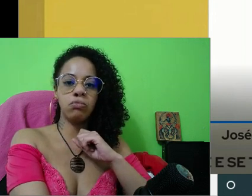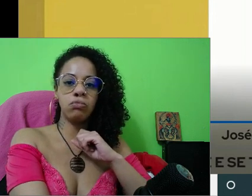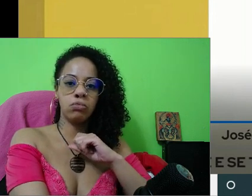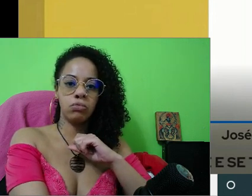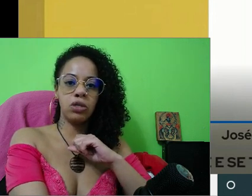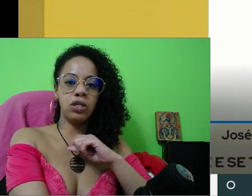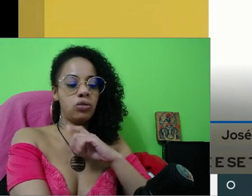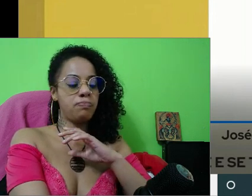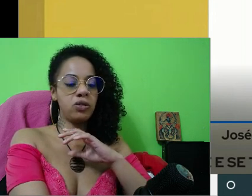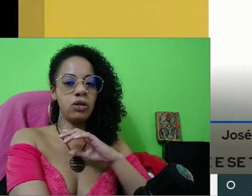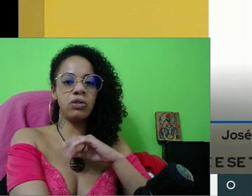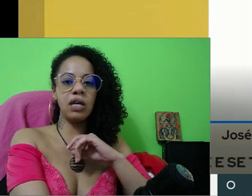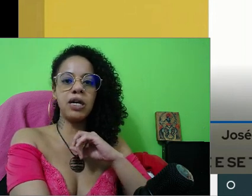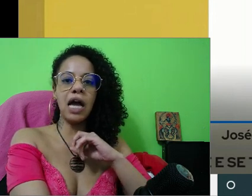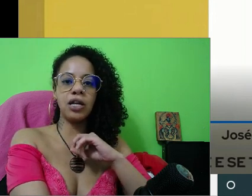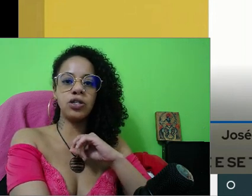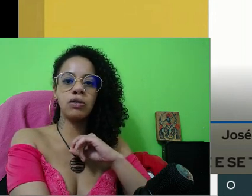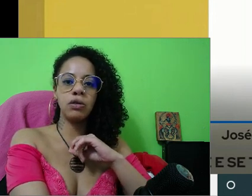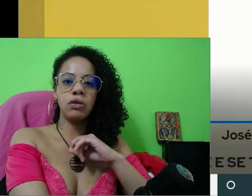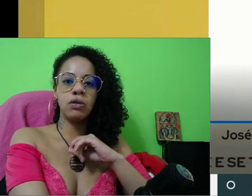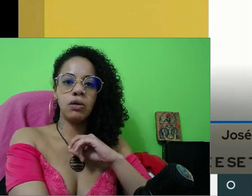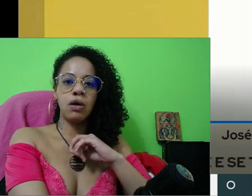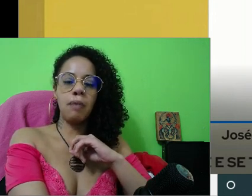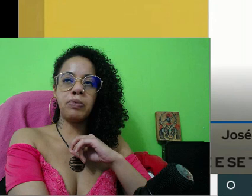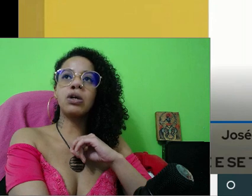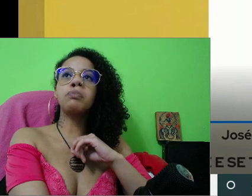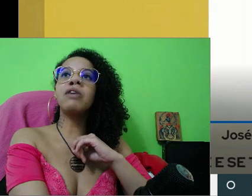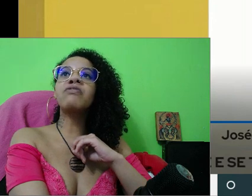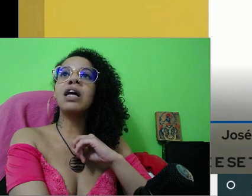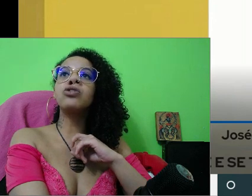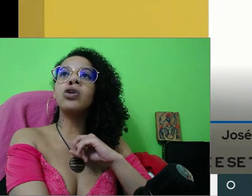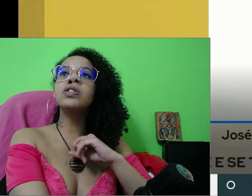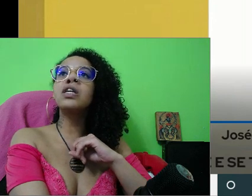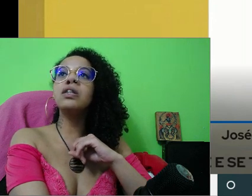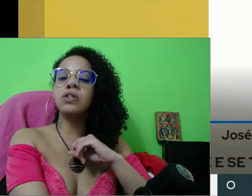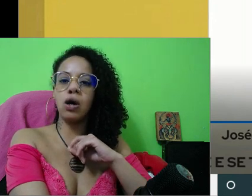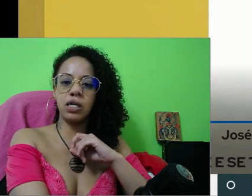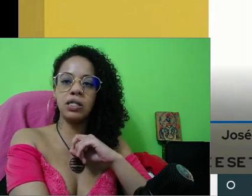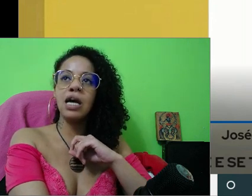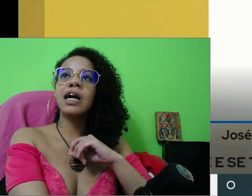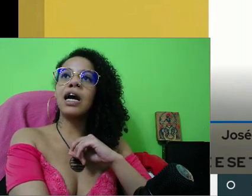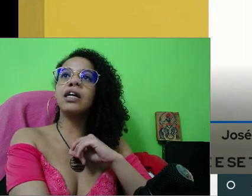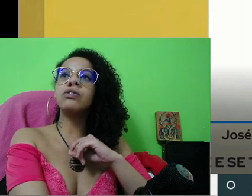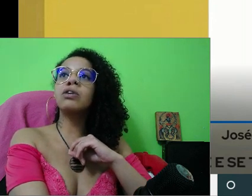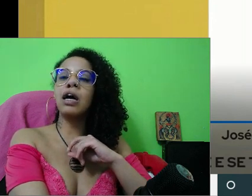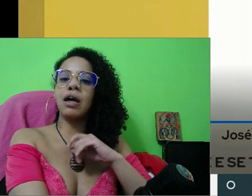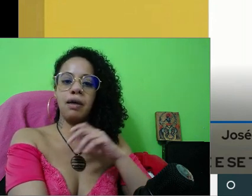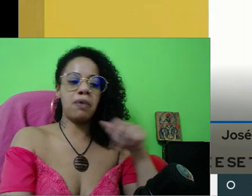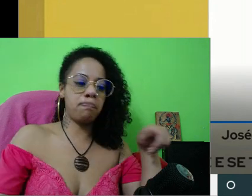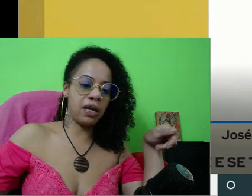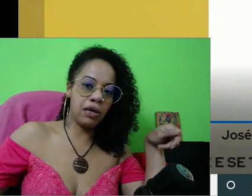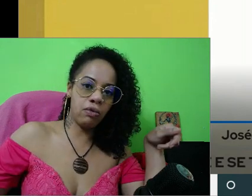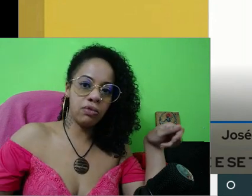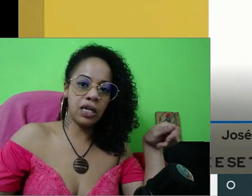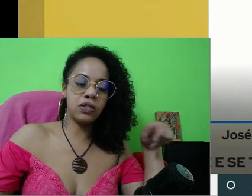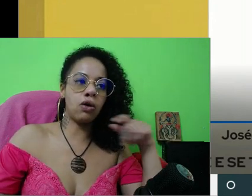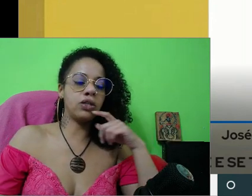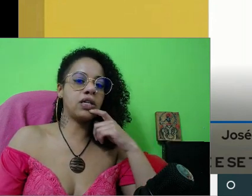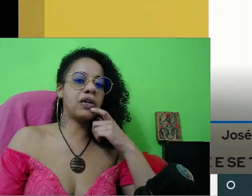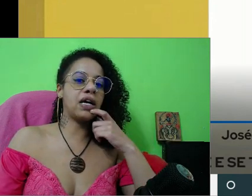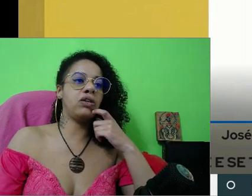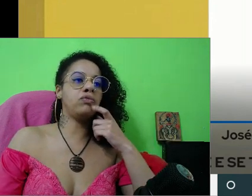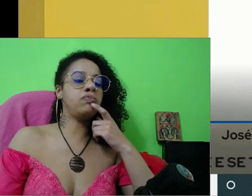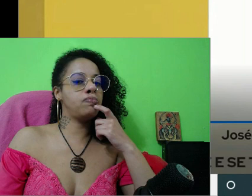escravidão isso é a pessoa não tem liberdade a pessoa que precisa ficar 12 e 15 horas carregando com papelão